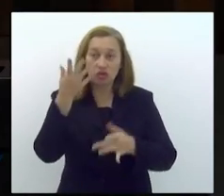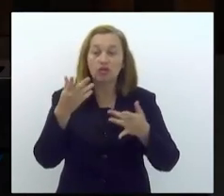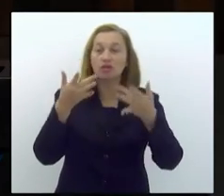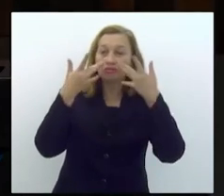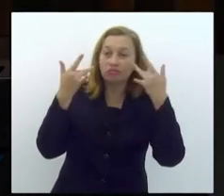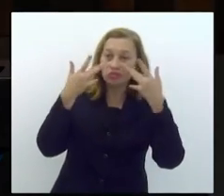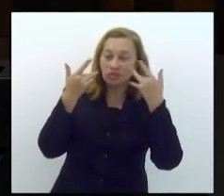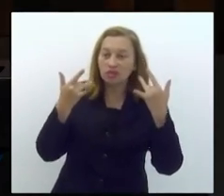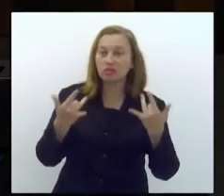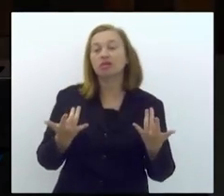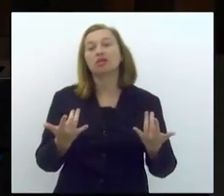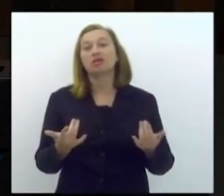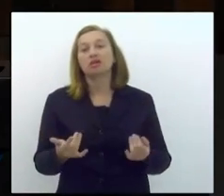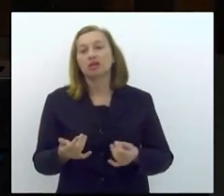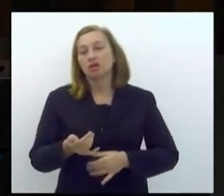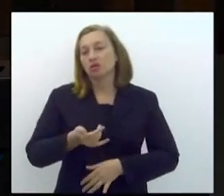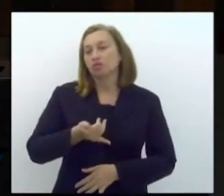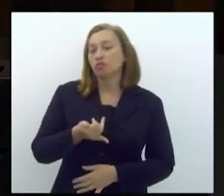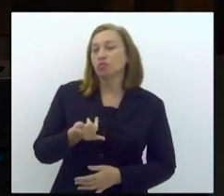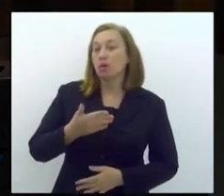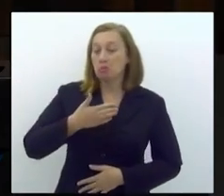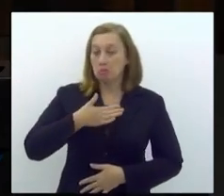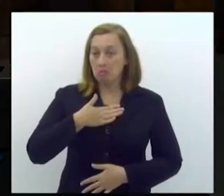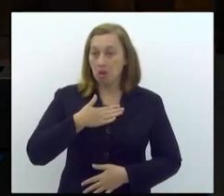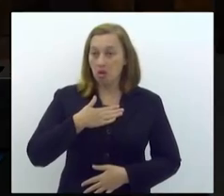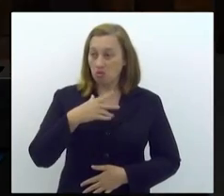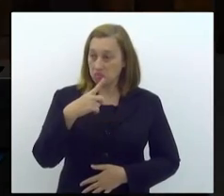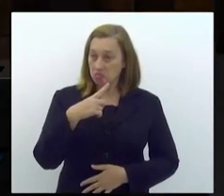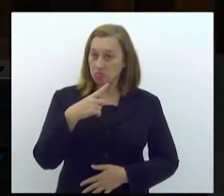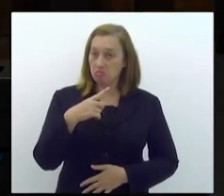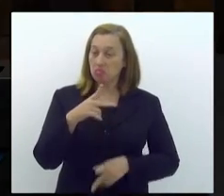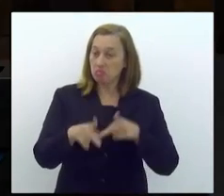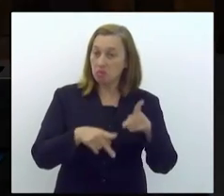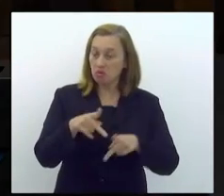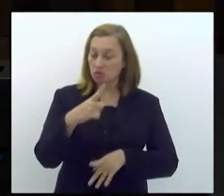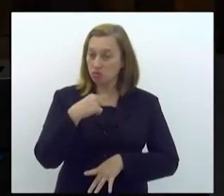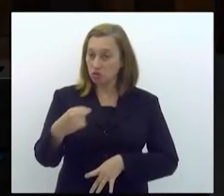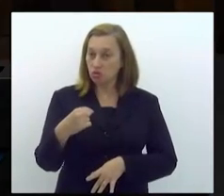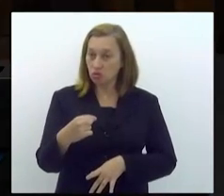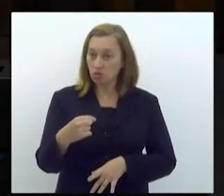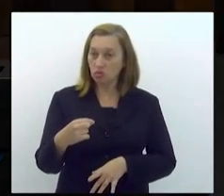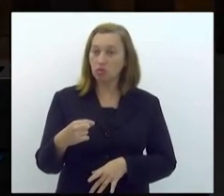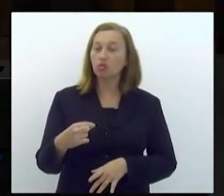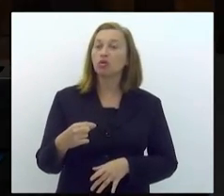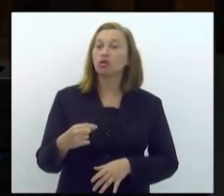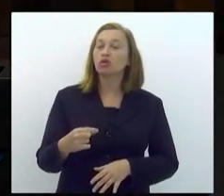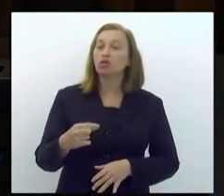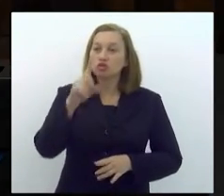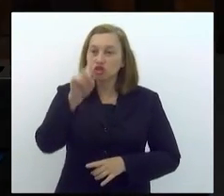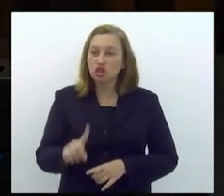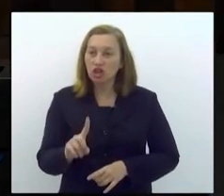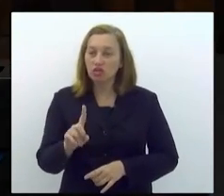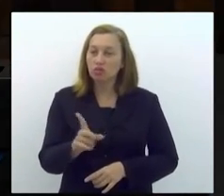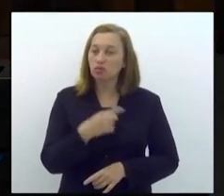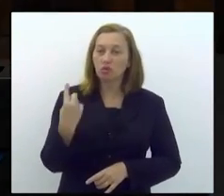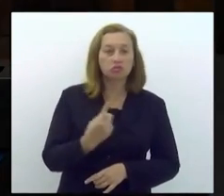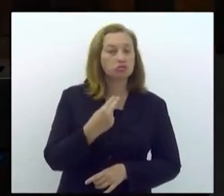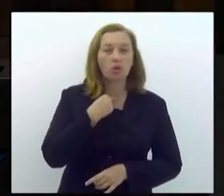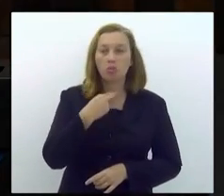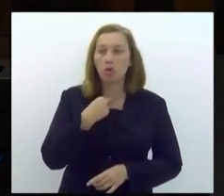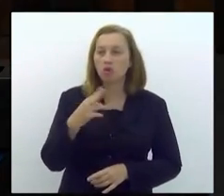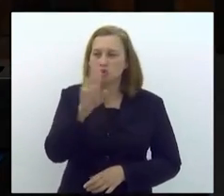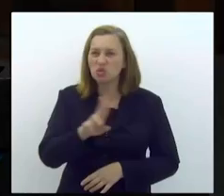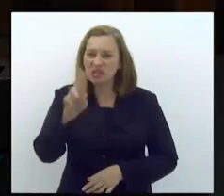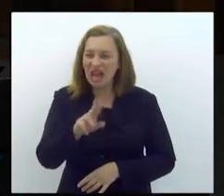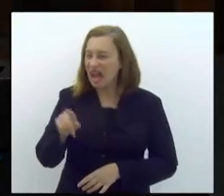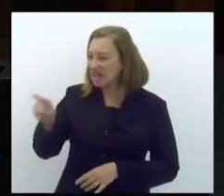tá aqui minha indignação tá aqui pelo meu eleitor é se requerimento de informação que é um direito nosso não pode usar aquilo ali entendeu aquilo